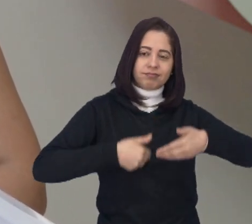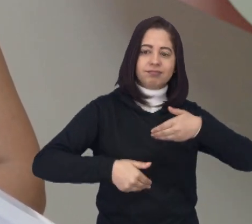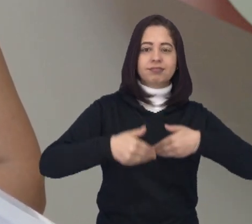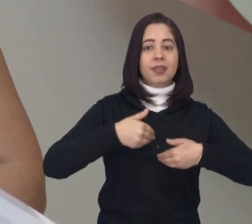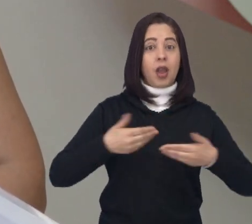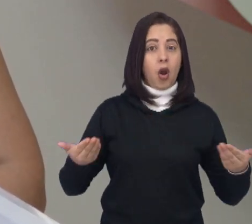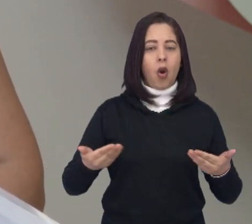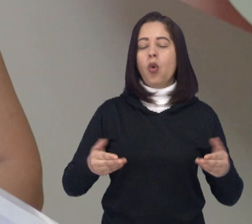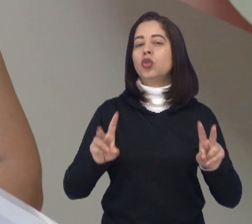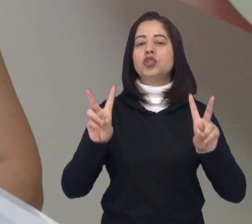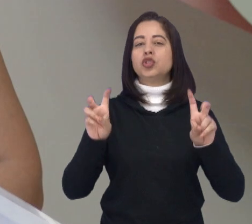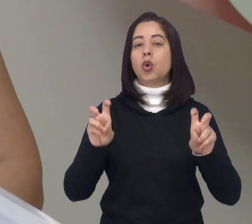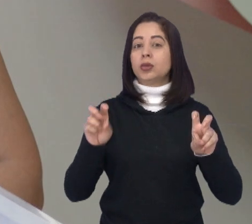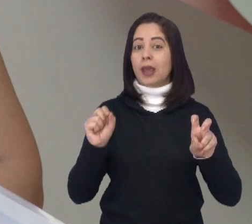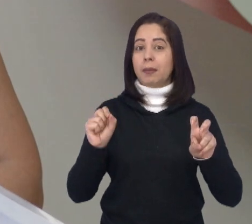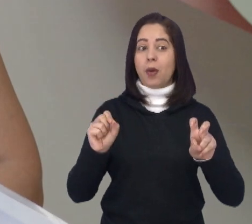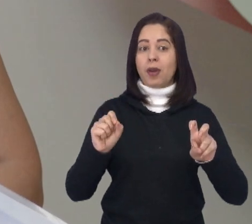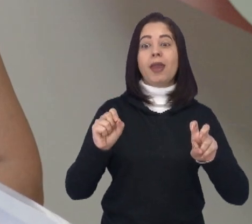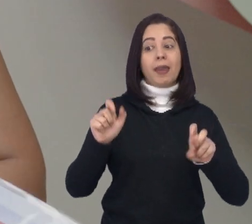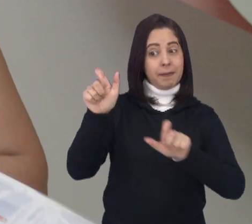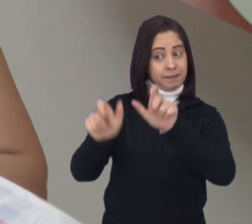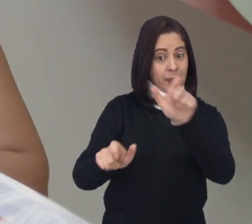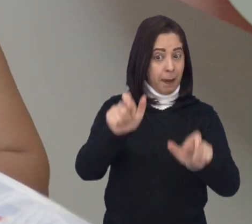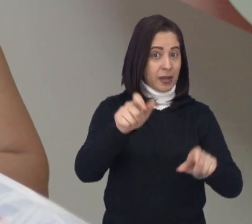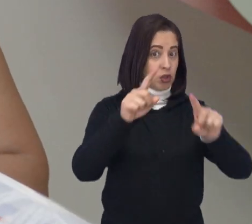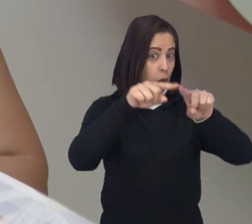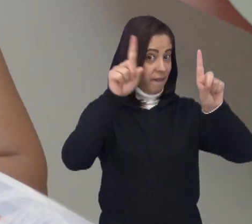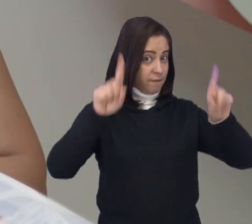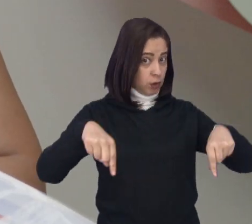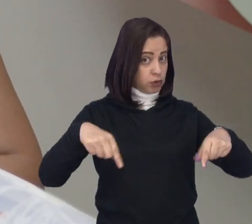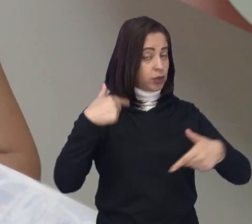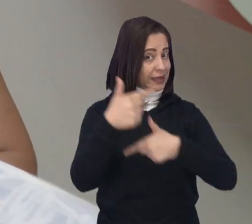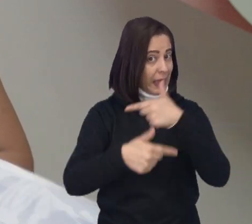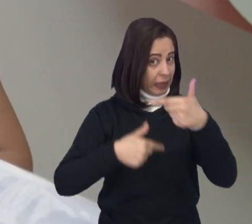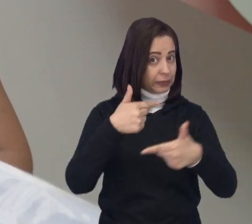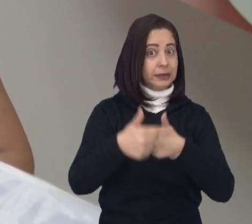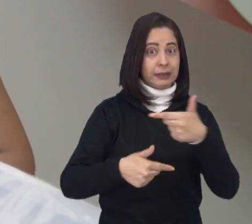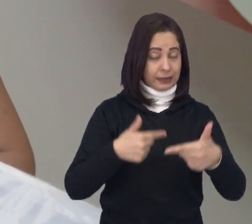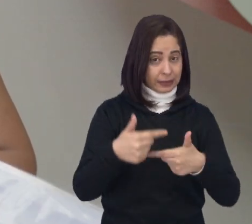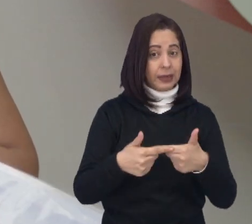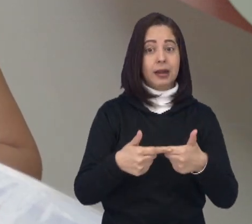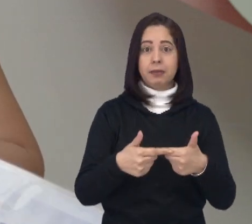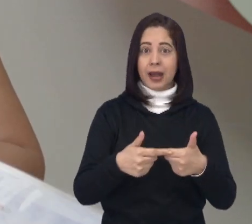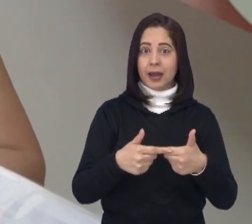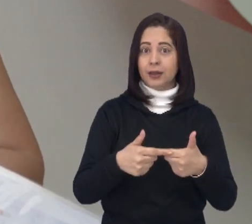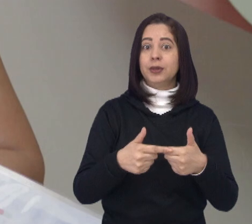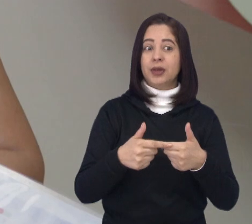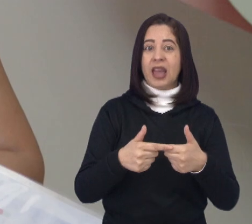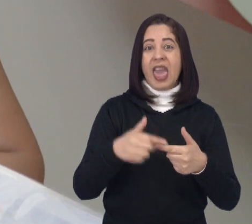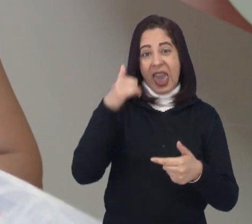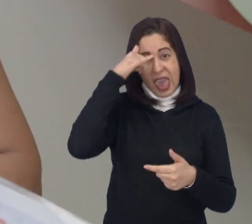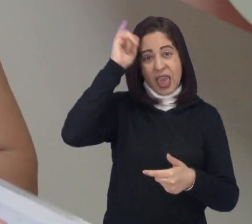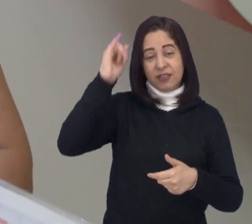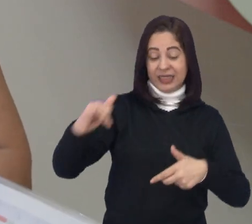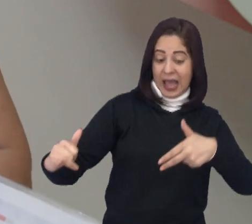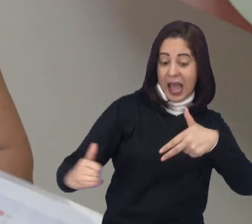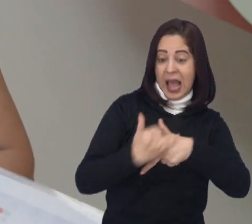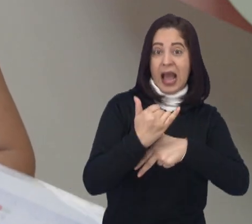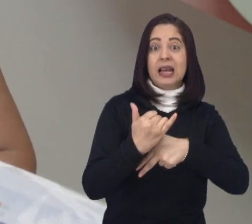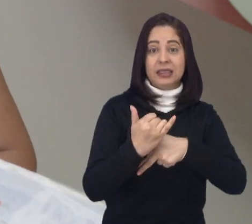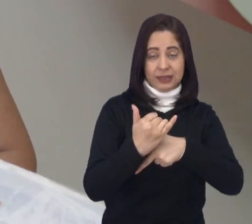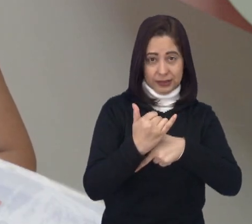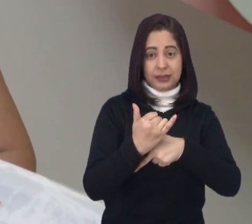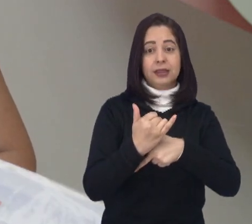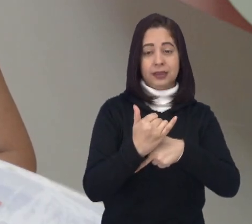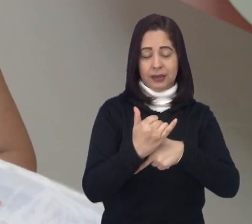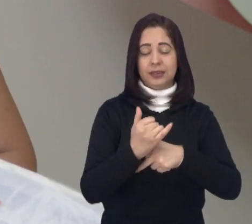sobre o bem-estar dos trabalhadores. Um ambiente livre de acidentes e doenças ocupacionais oferece